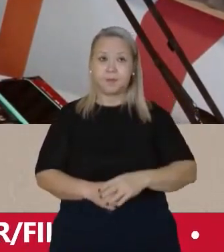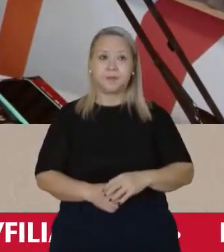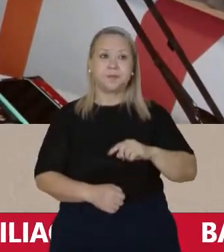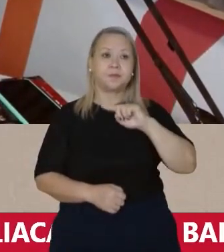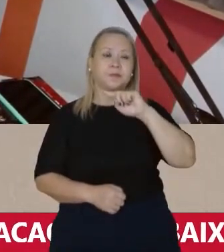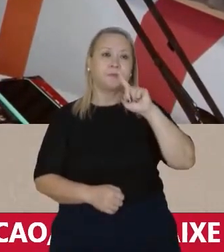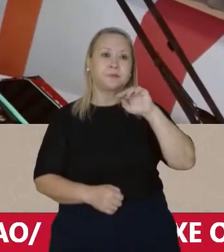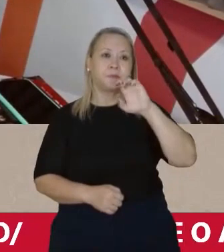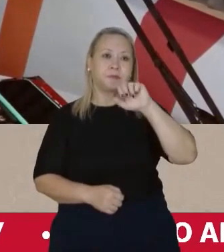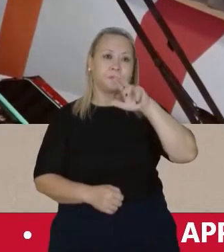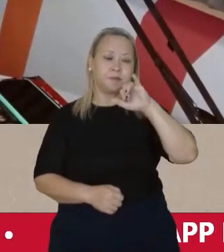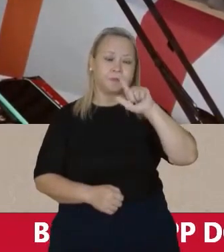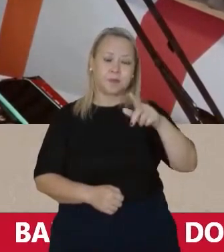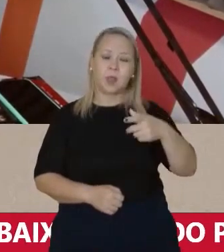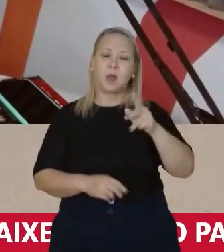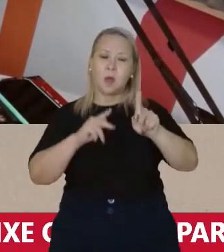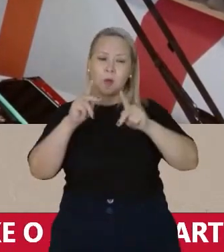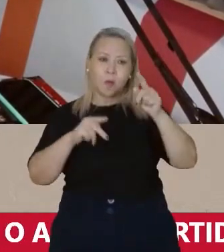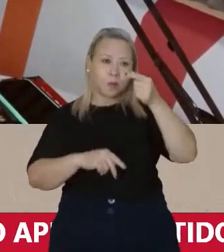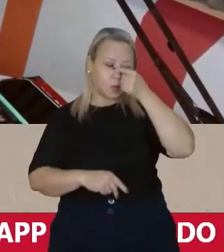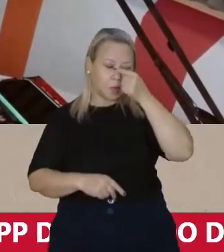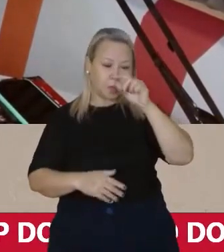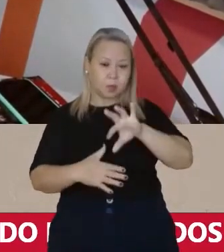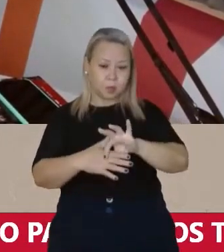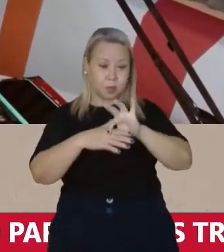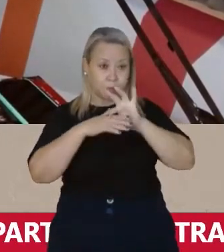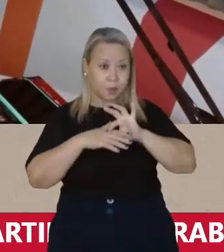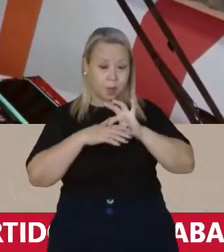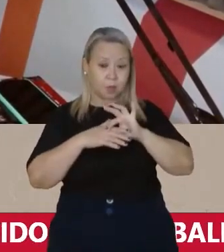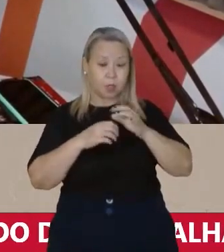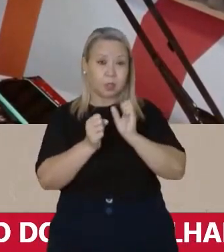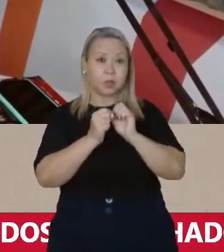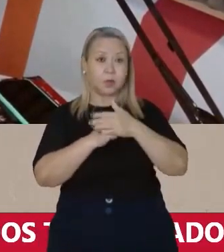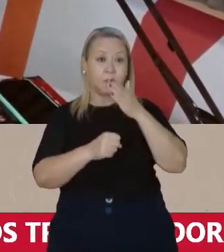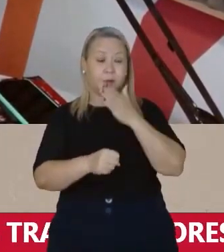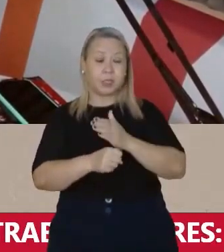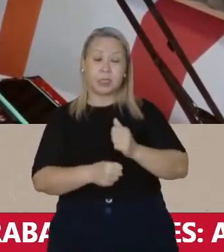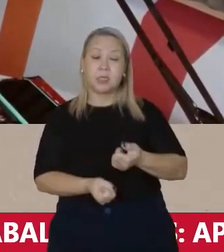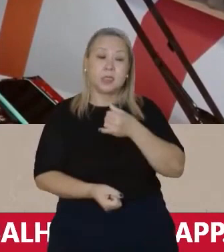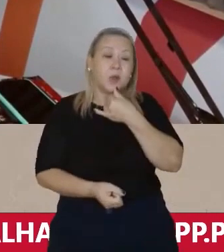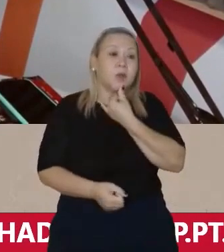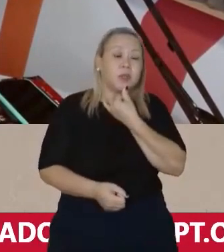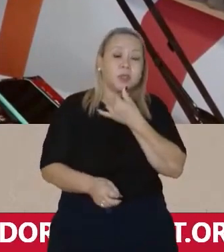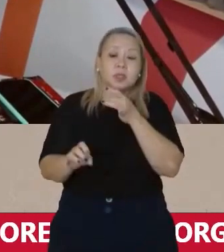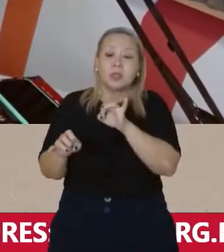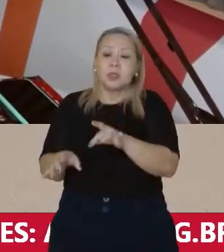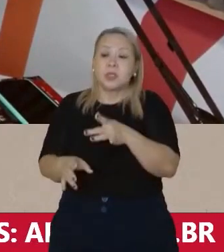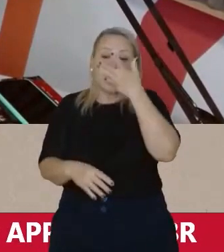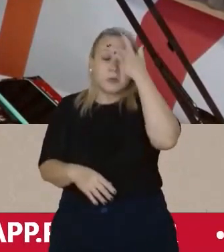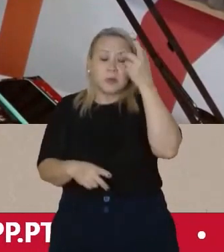os pobres evangélicos que são manipulados pelos líderes religiosos fascistas. Isso é muito triste, né? Deixar as pessoas